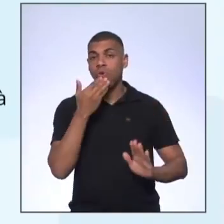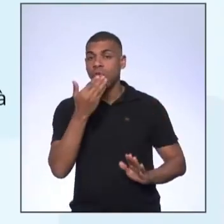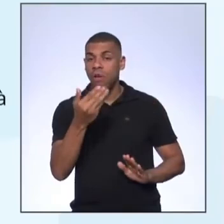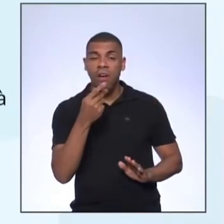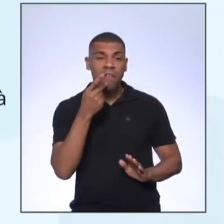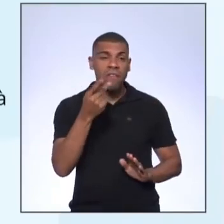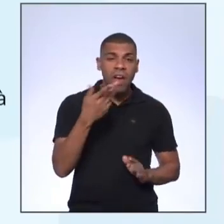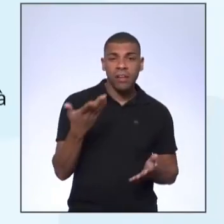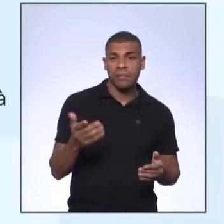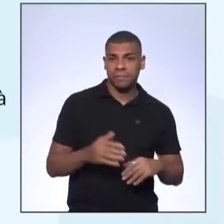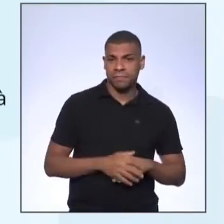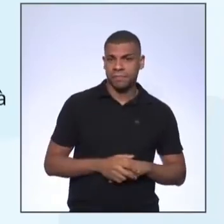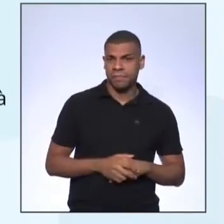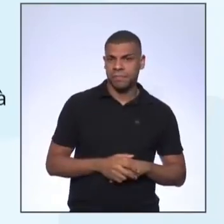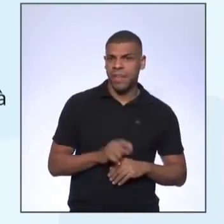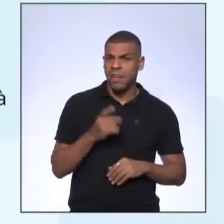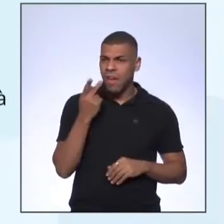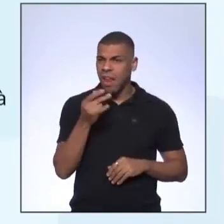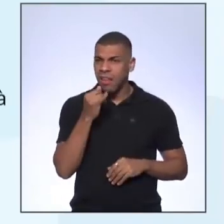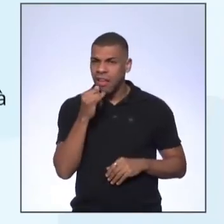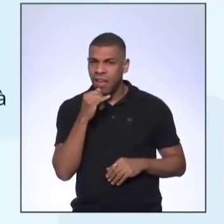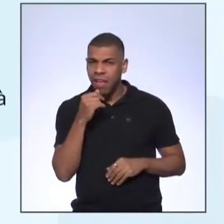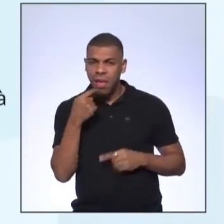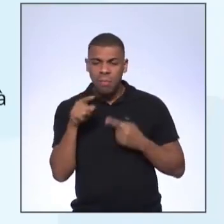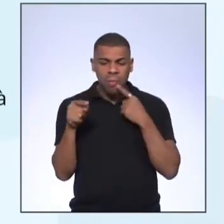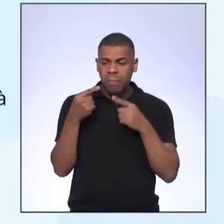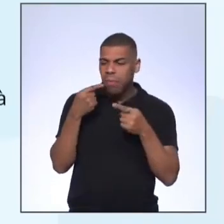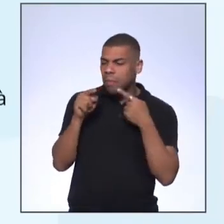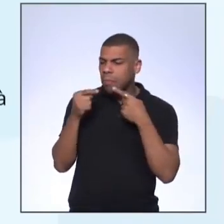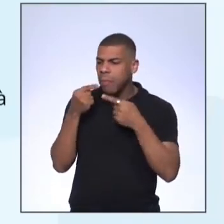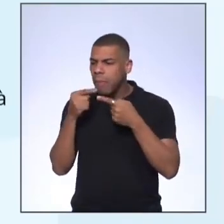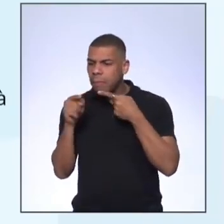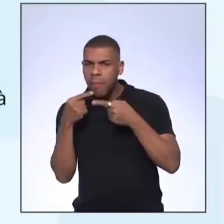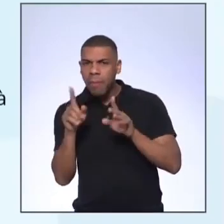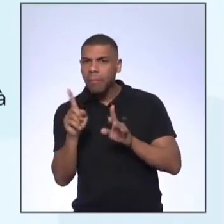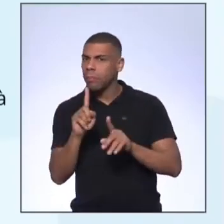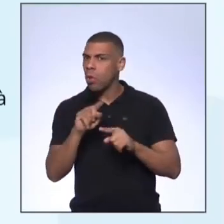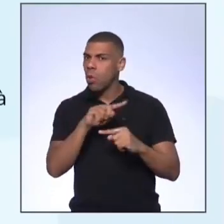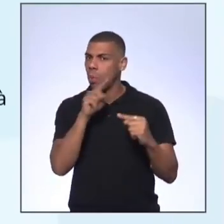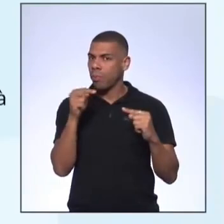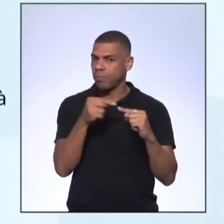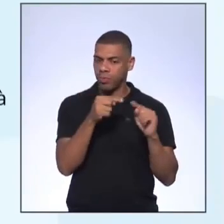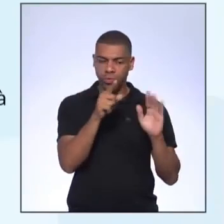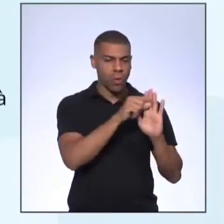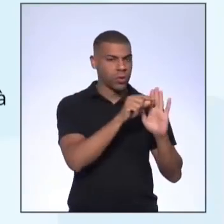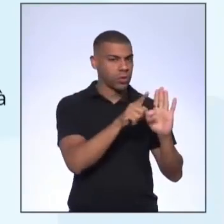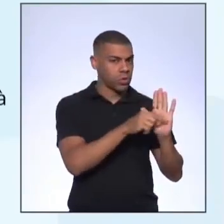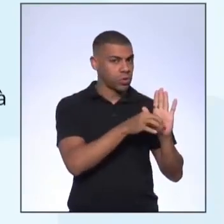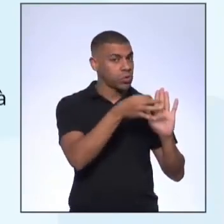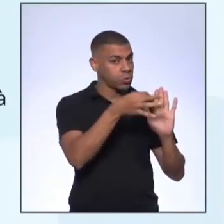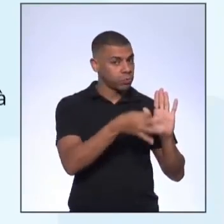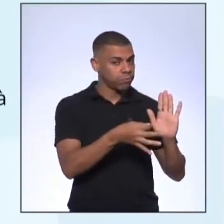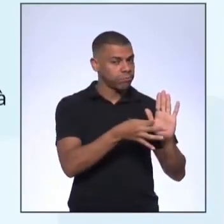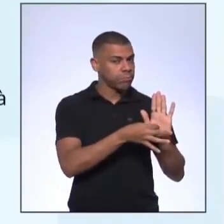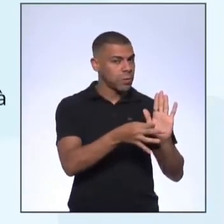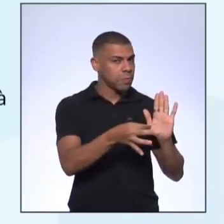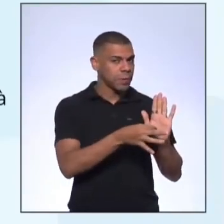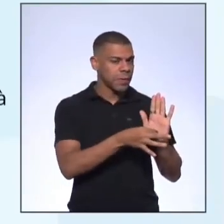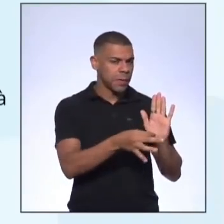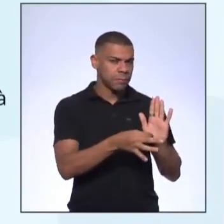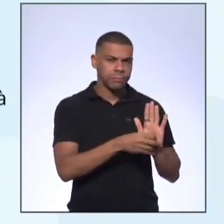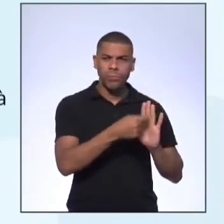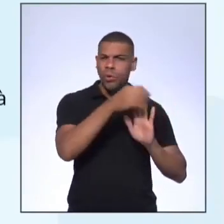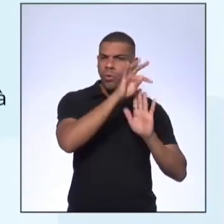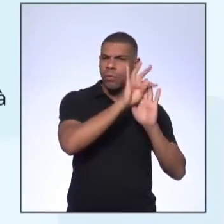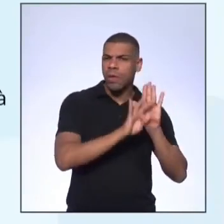Vamos falar numa linguagem bem simples. Fala mal e fica por isso mesmo. Então, essa não é a finalidade do artigo de opinião. O texto considerou o respeito